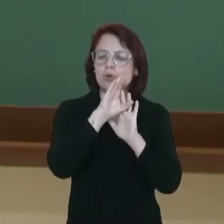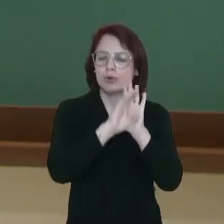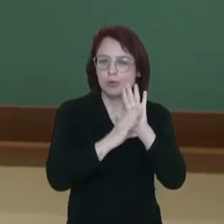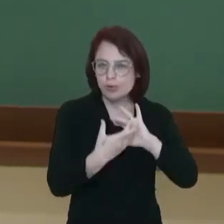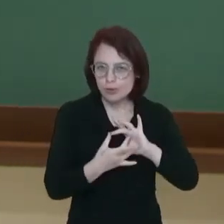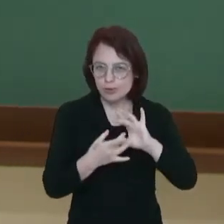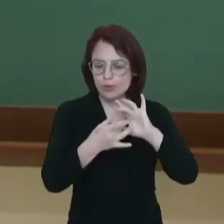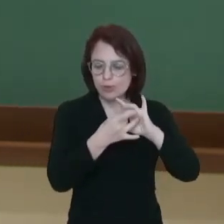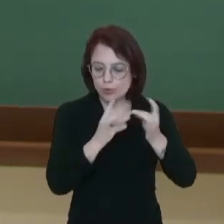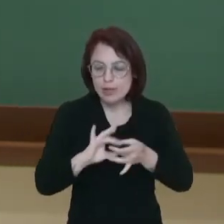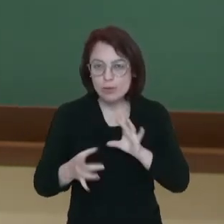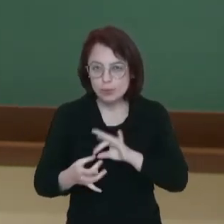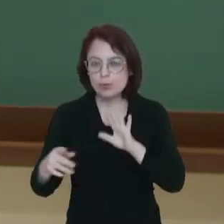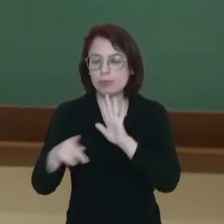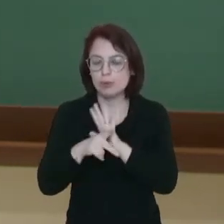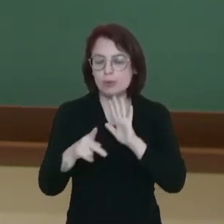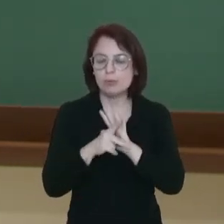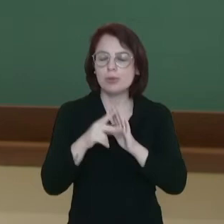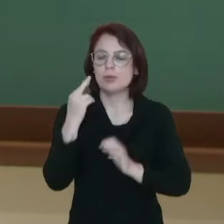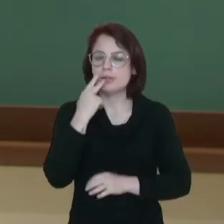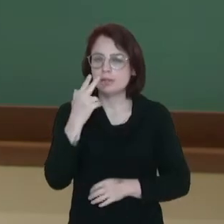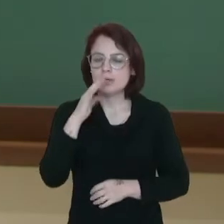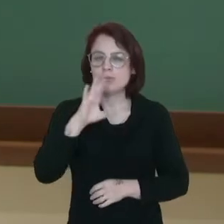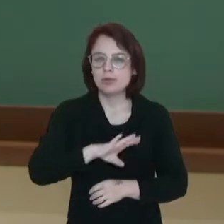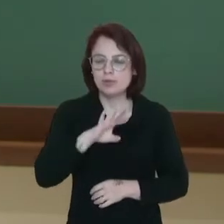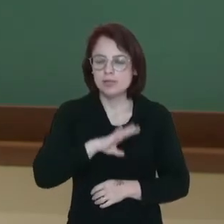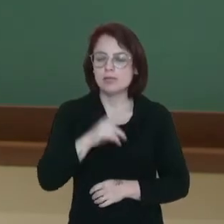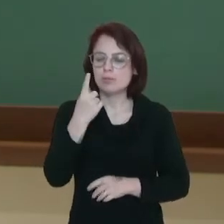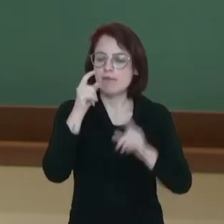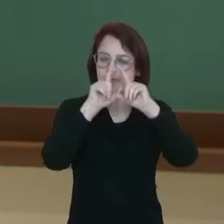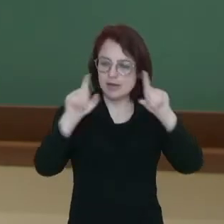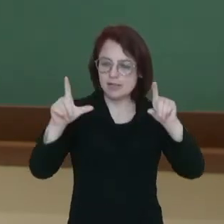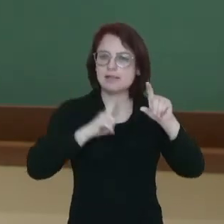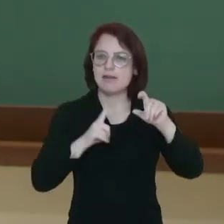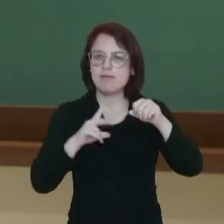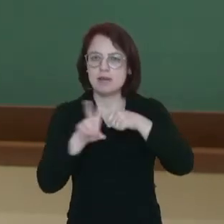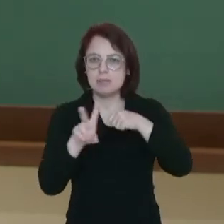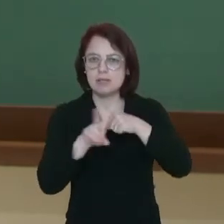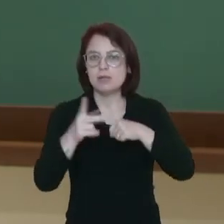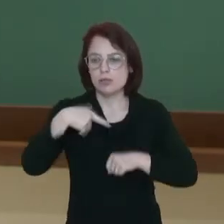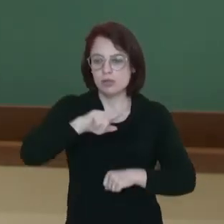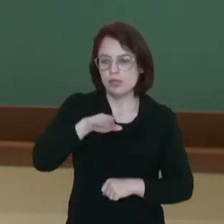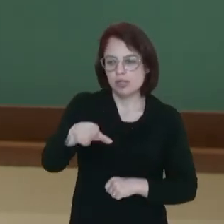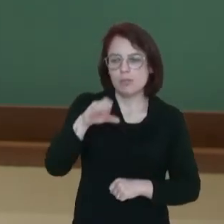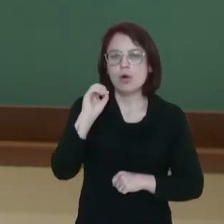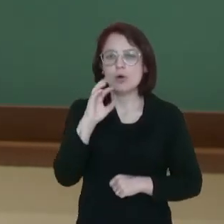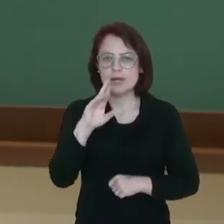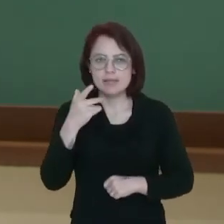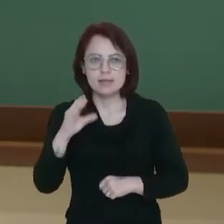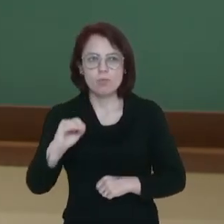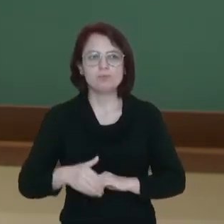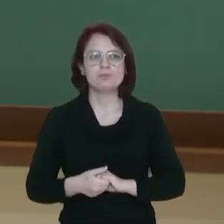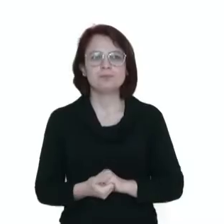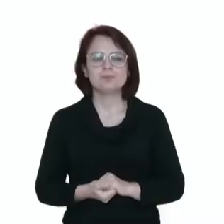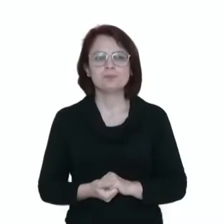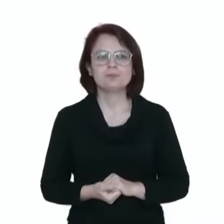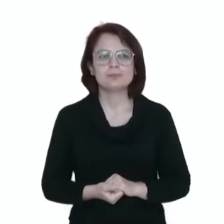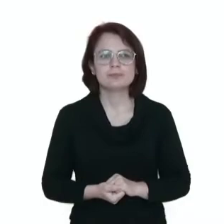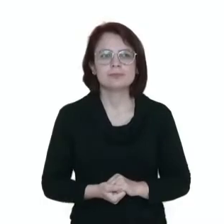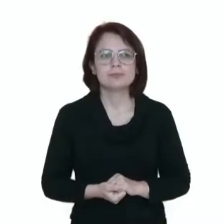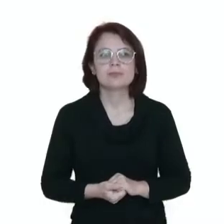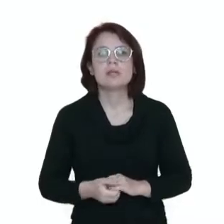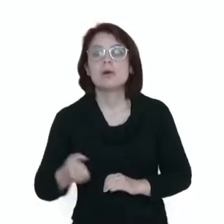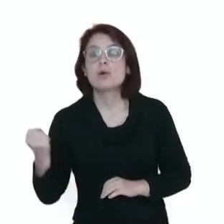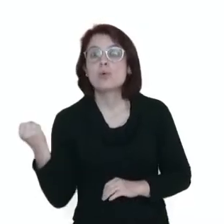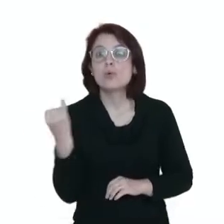tá? Indica uma frase que possui verbos, então nós chamamos de oração, tá bom? A quantidade